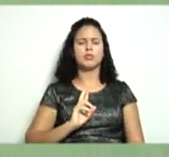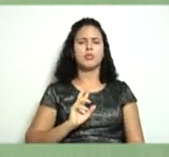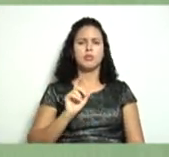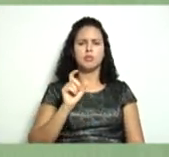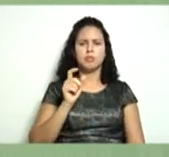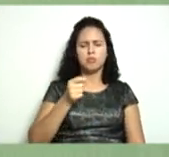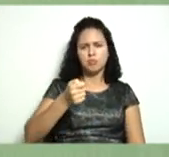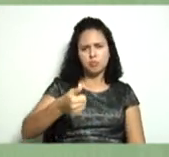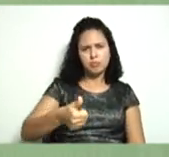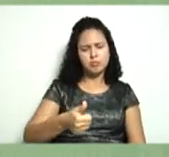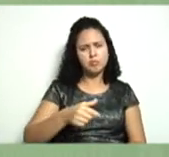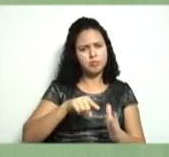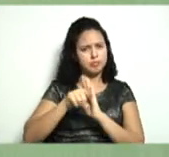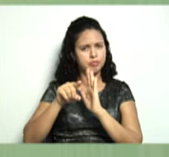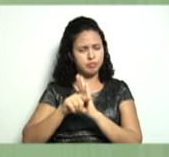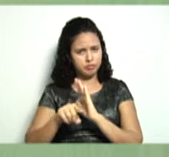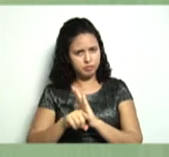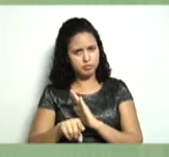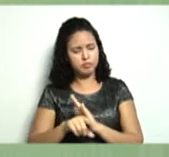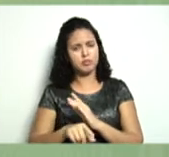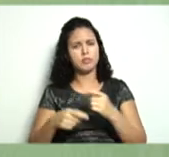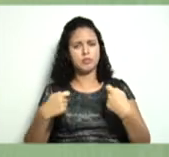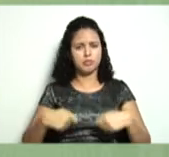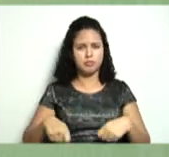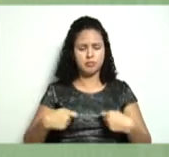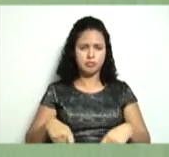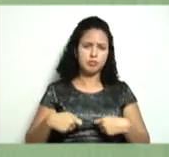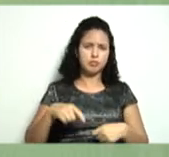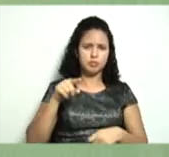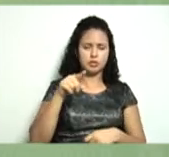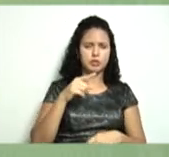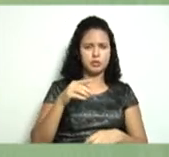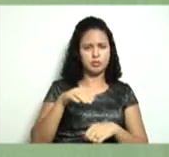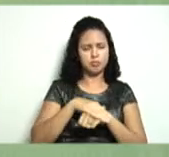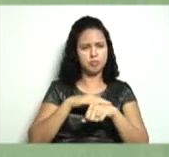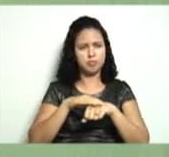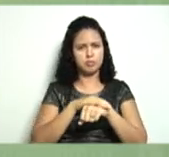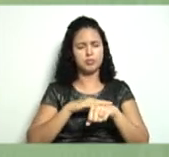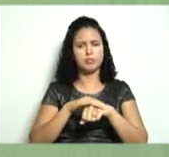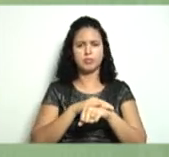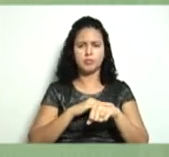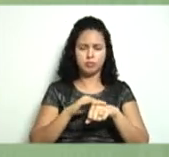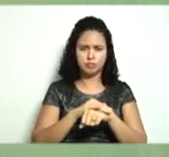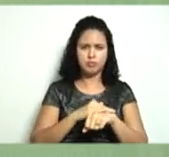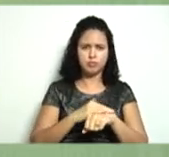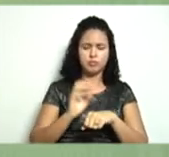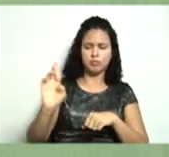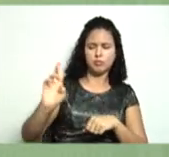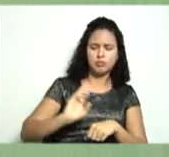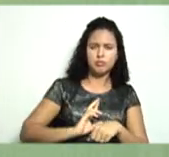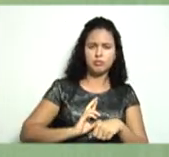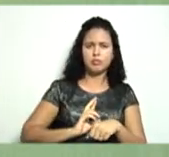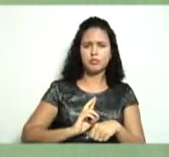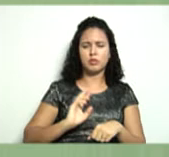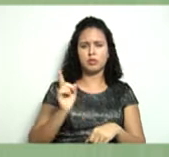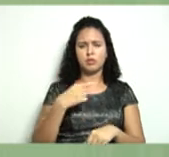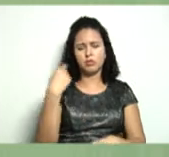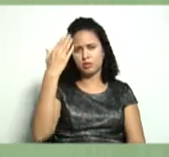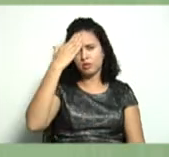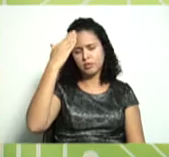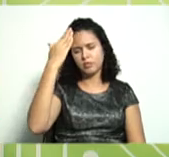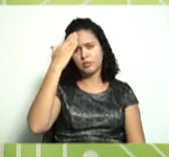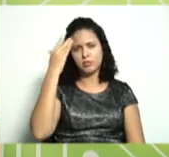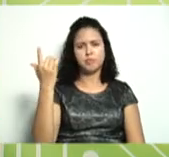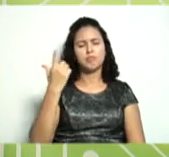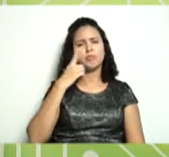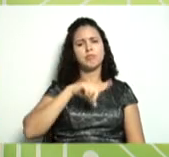poucos questionamentos, mas que necessitam que vocês participem, que vocês estejam nos dando um retorno para a gente saber se realmente vocês